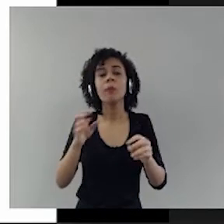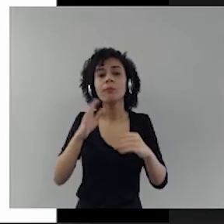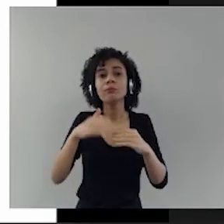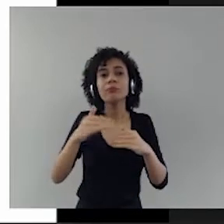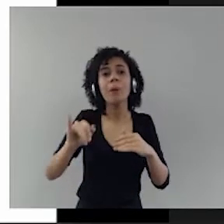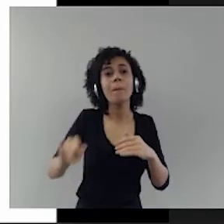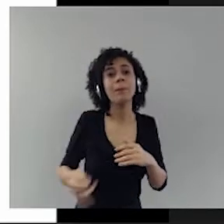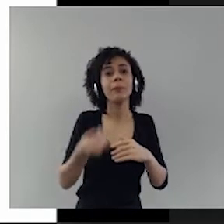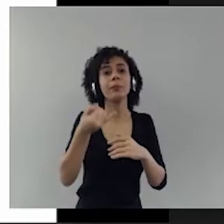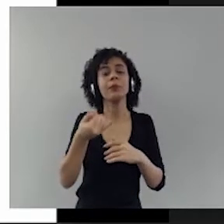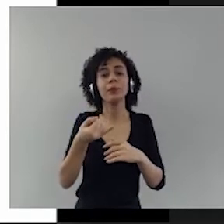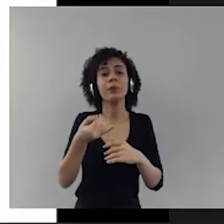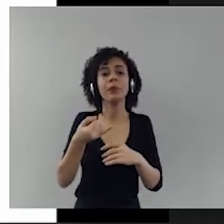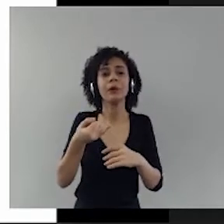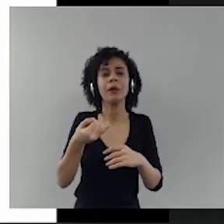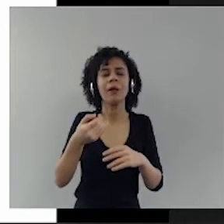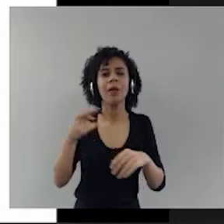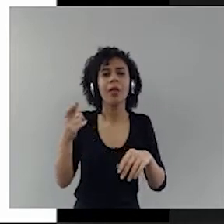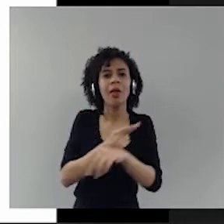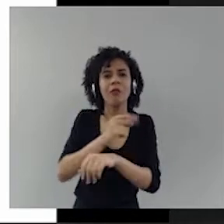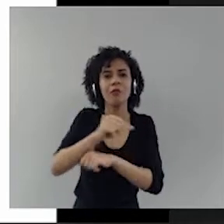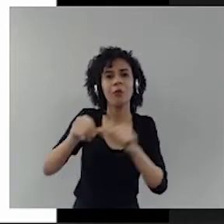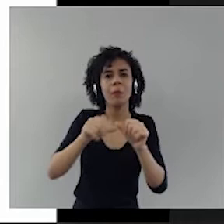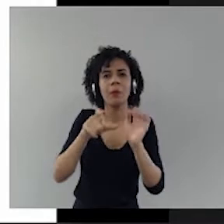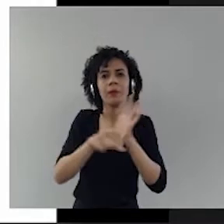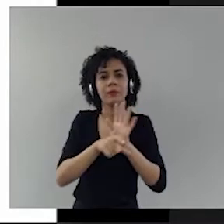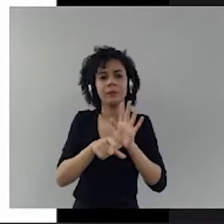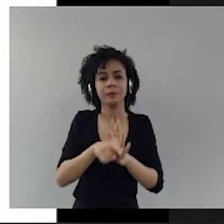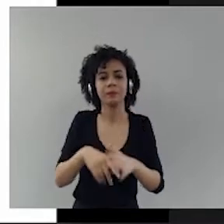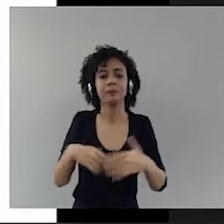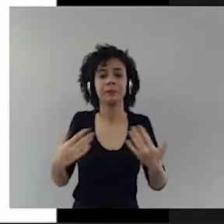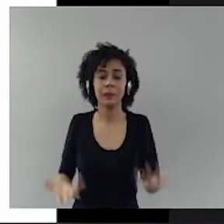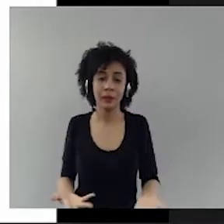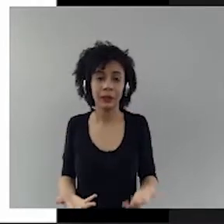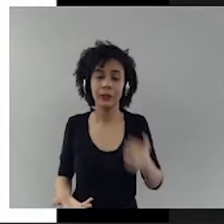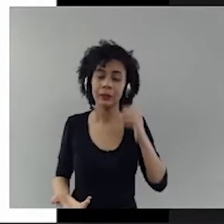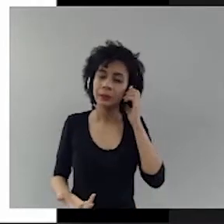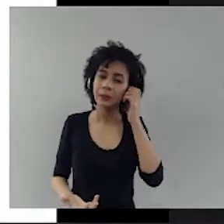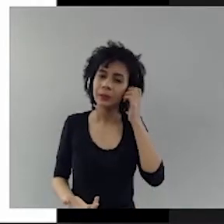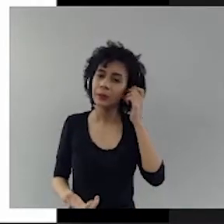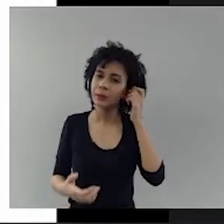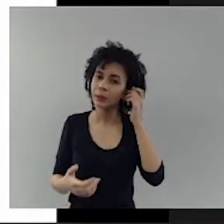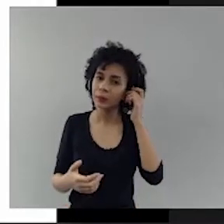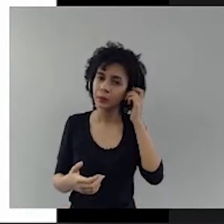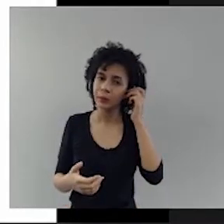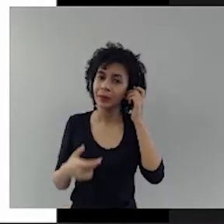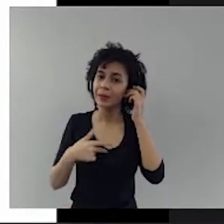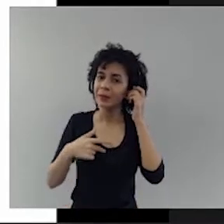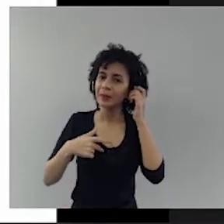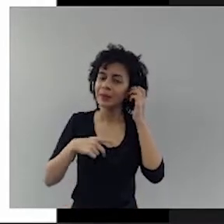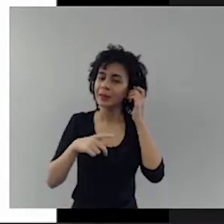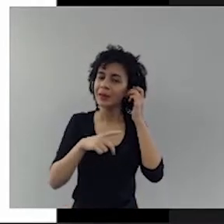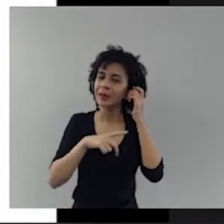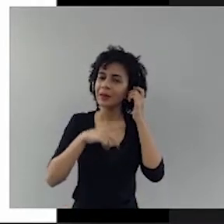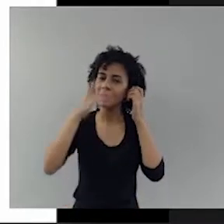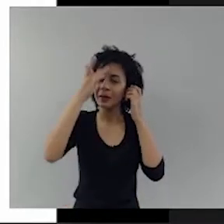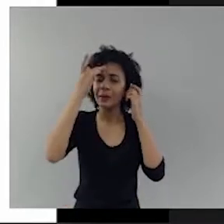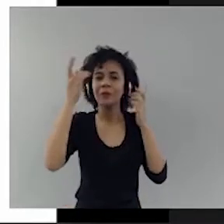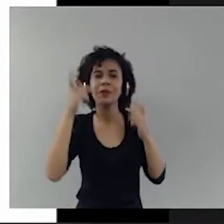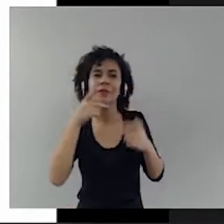oportunidade de reformar a lei de licitações é sim até um essa lenda um clichê